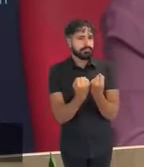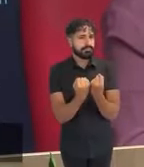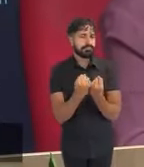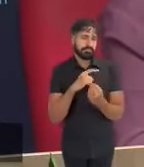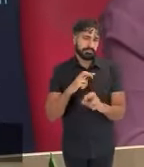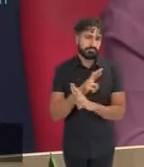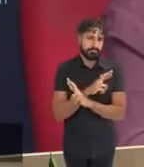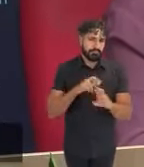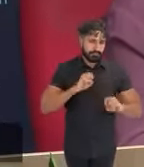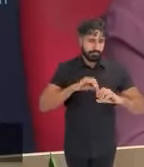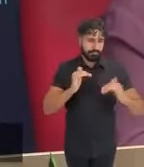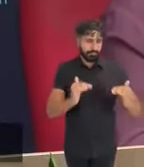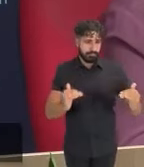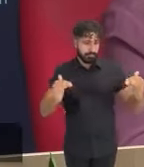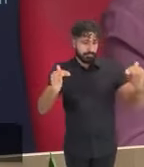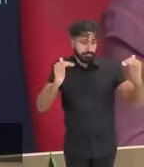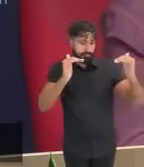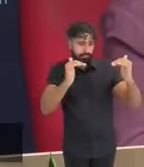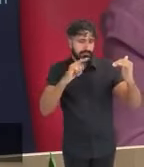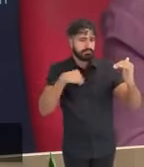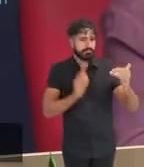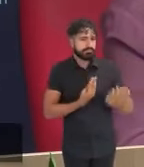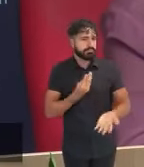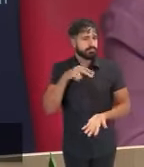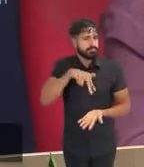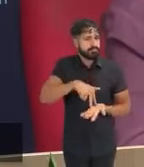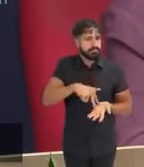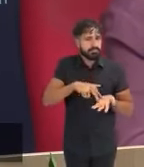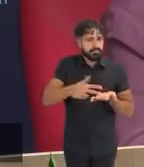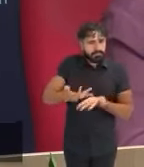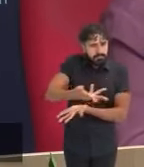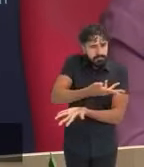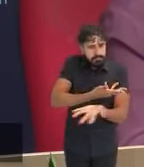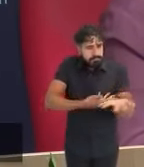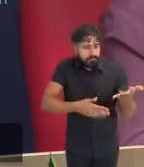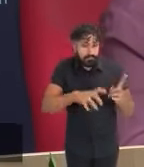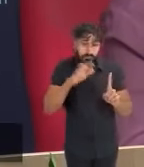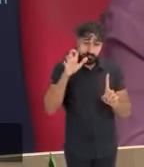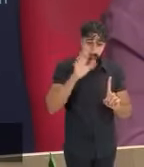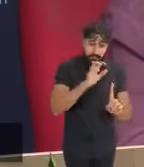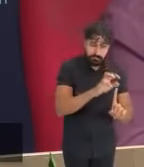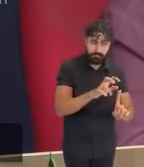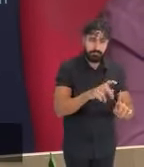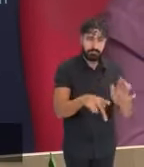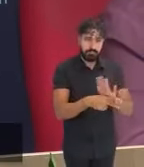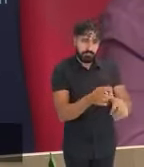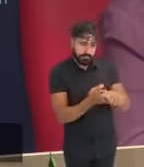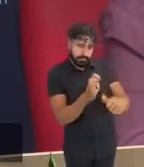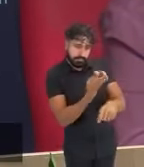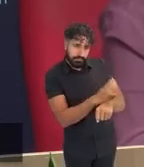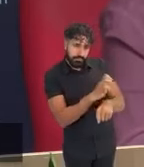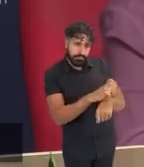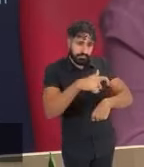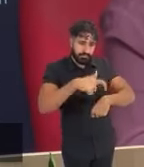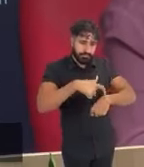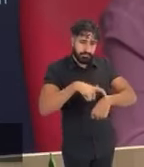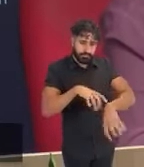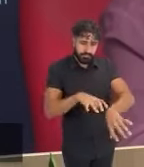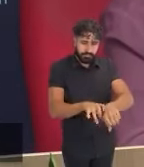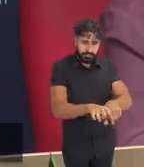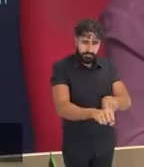aqui para dialogar sobre a influência também do estágio na formação